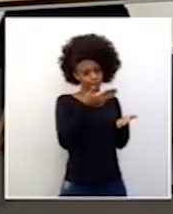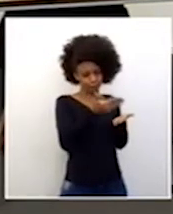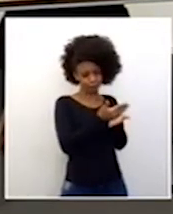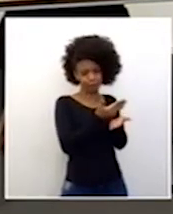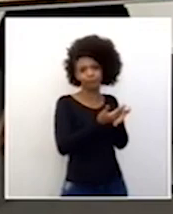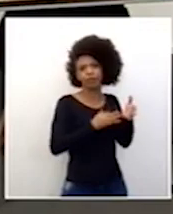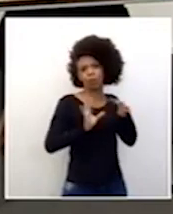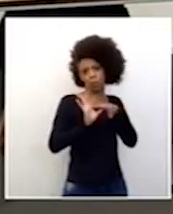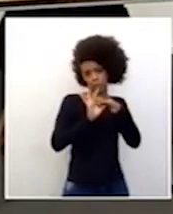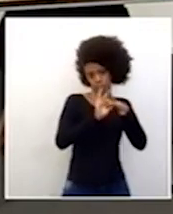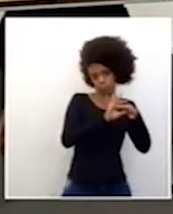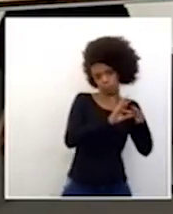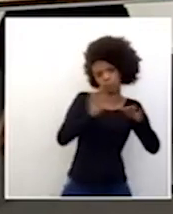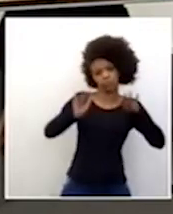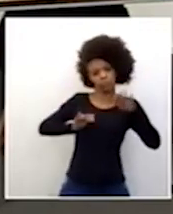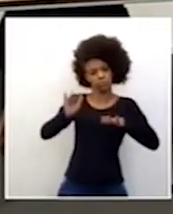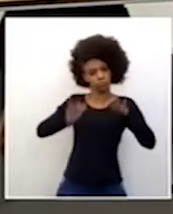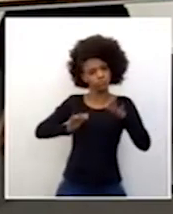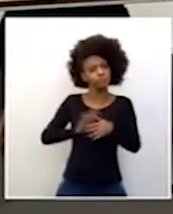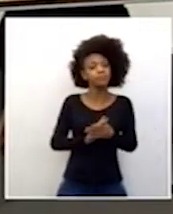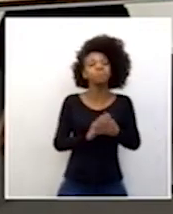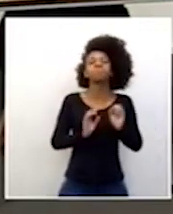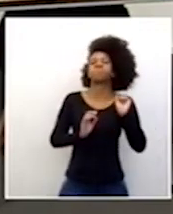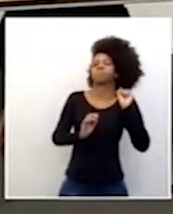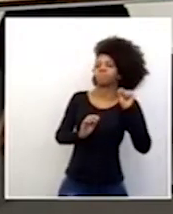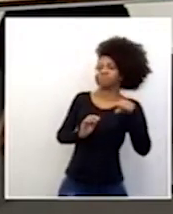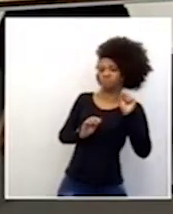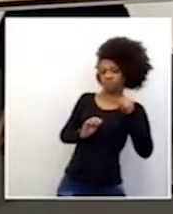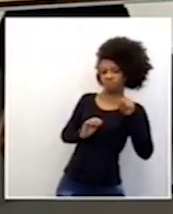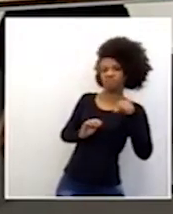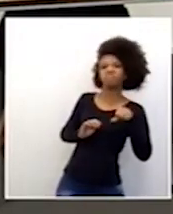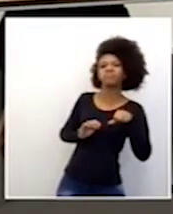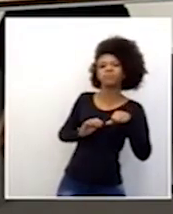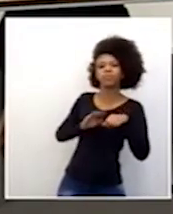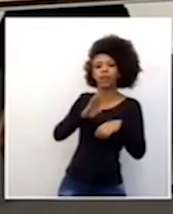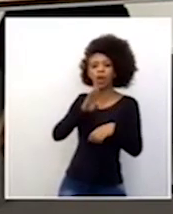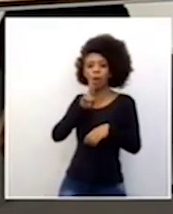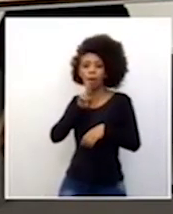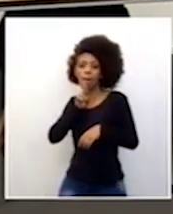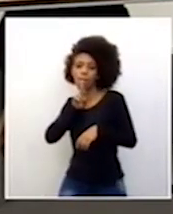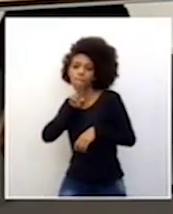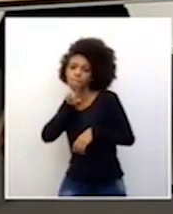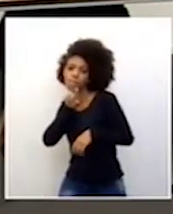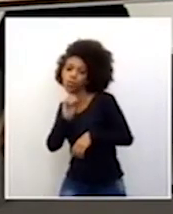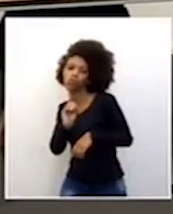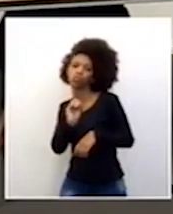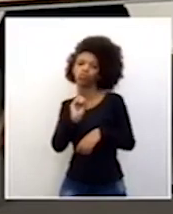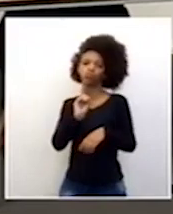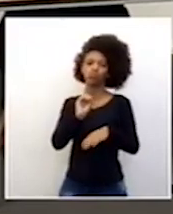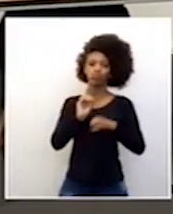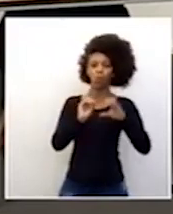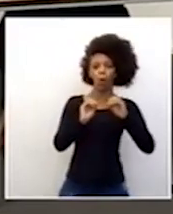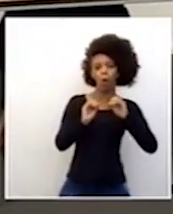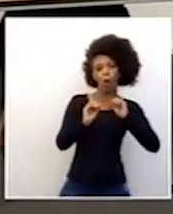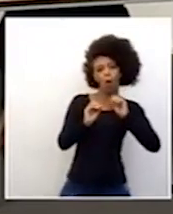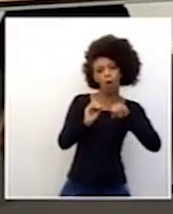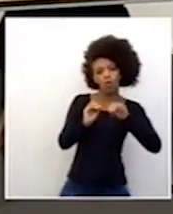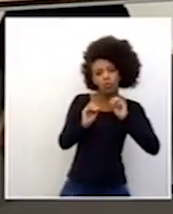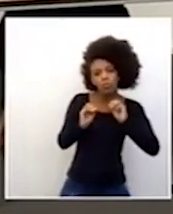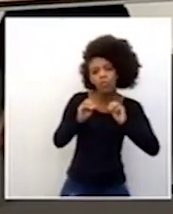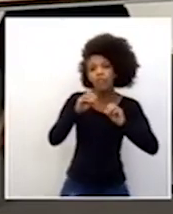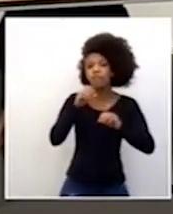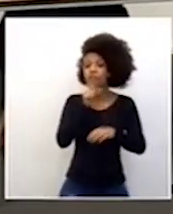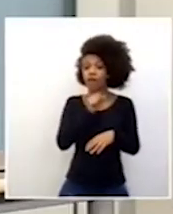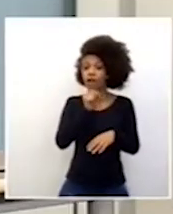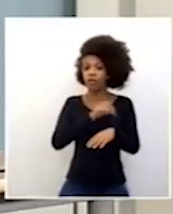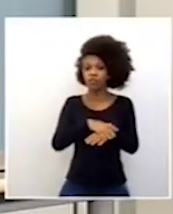momento. Sim, o Machado de Assis, como eu disse que ele é o bruxo do Cosme Velho, lá na minha faculdade de letras a gente conhecia